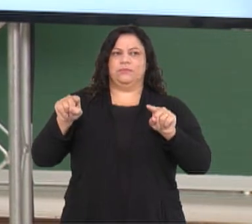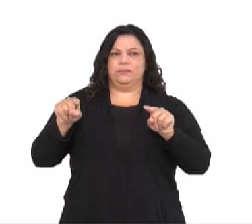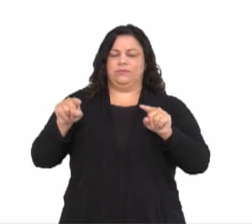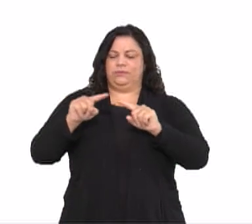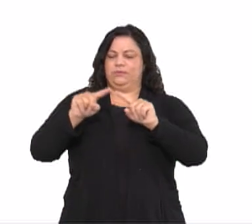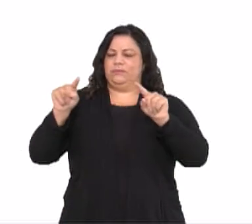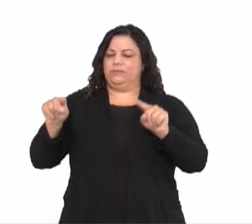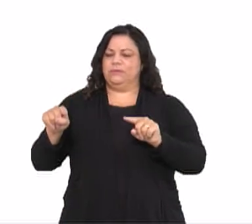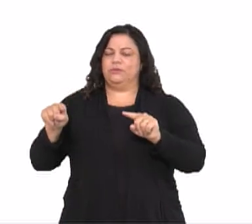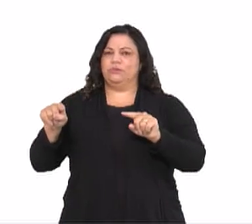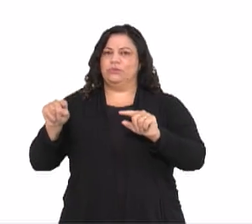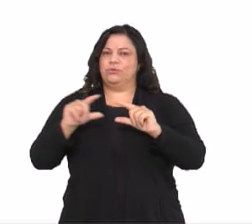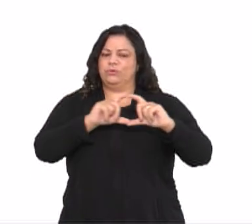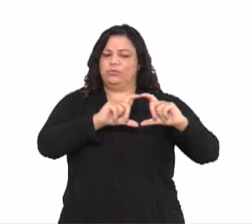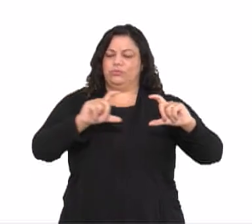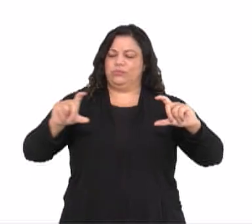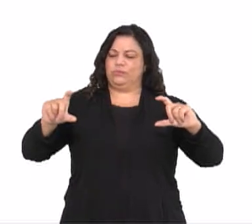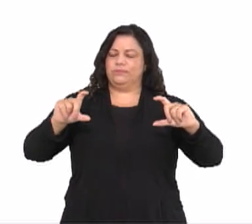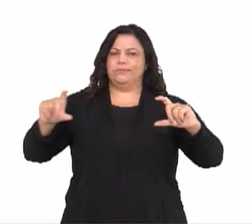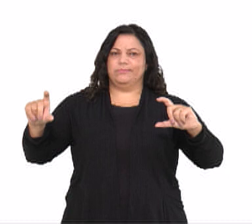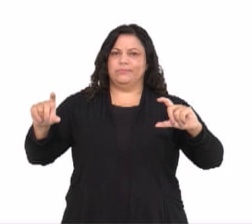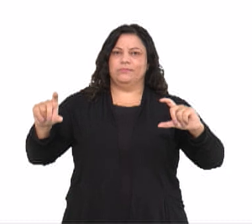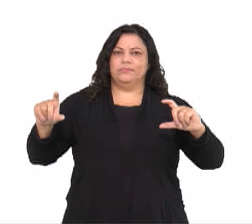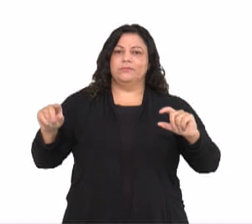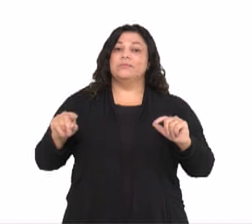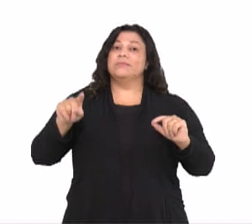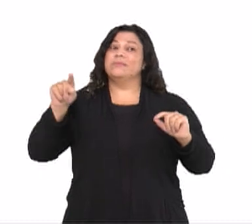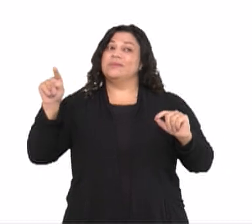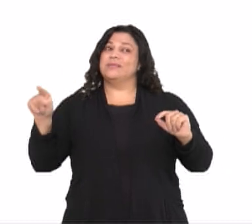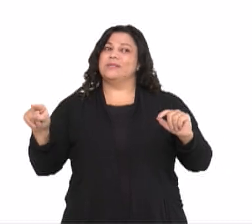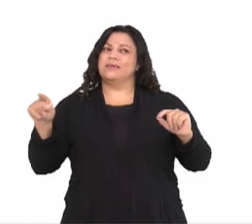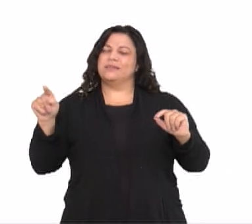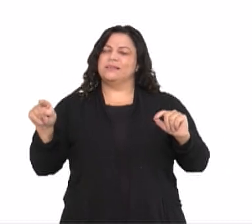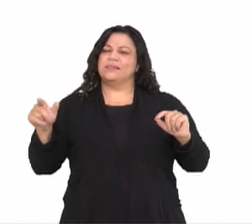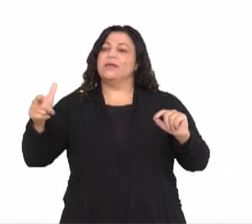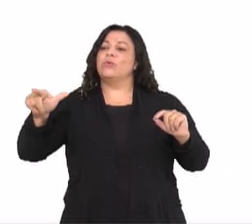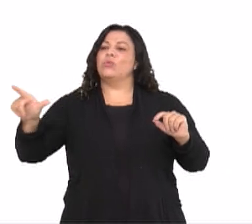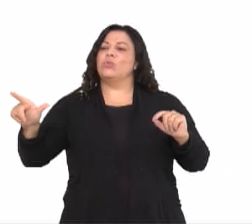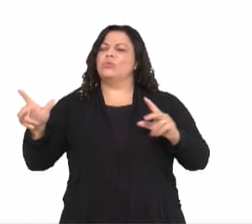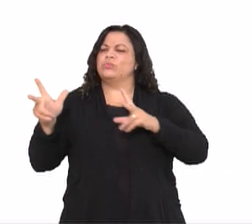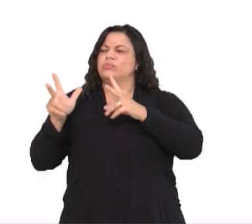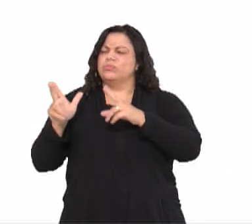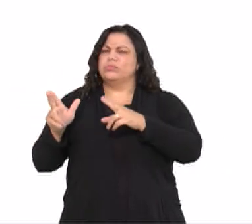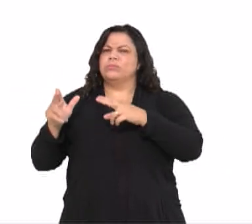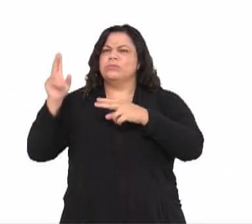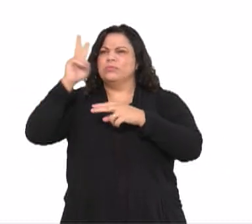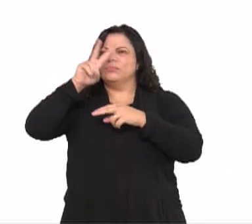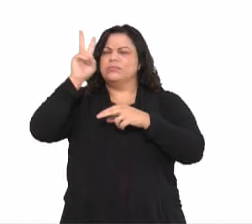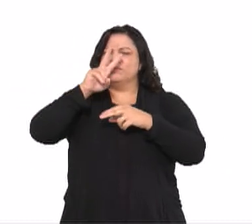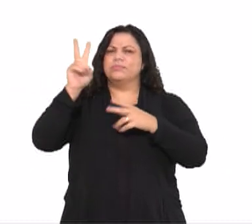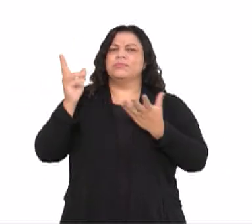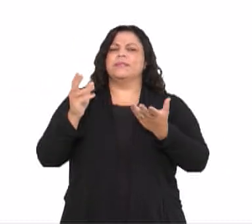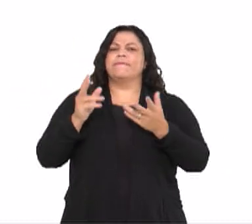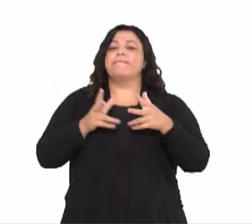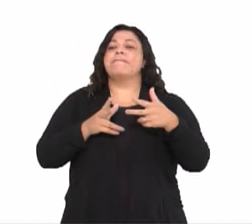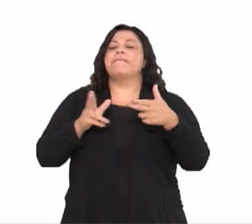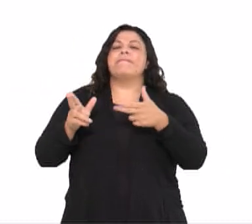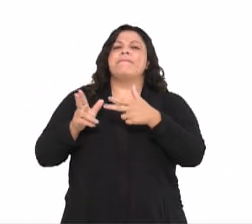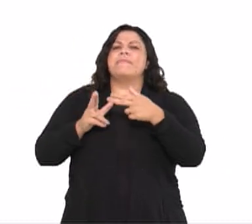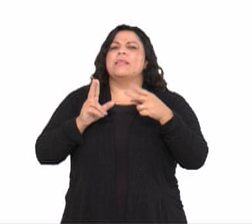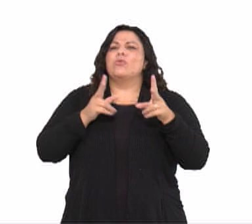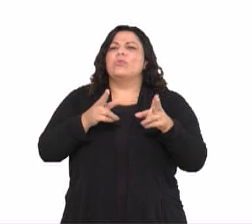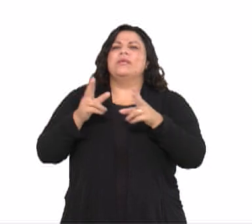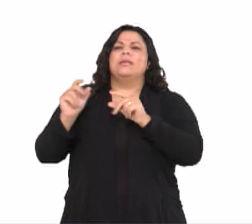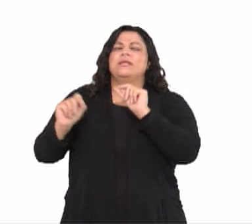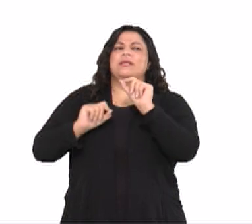independente. Do lado direito, o que, que eu tenho? Eu tenho outro polinômio que eu quero a igualdade. Lembra lá, identidade. Igualdade. Então, do